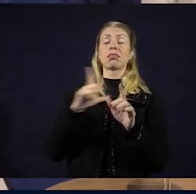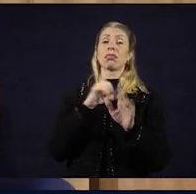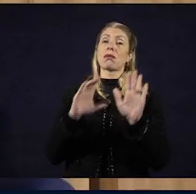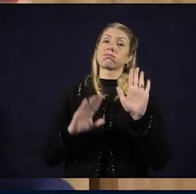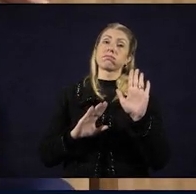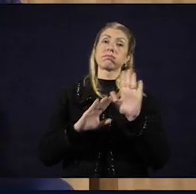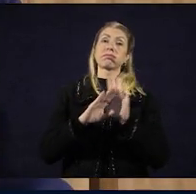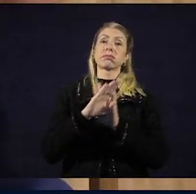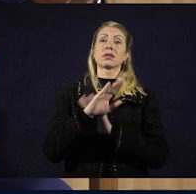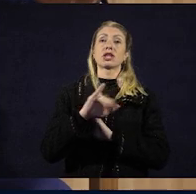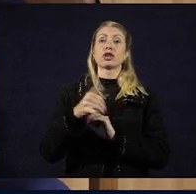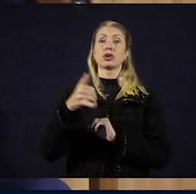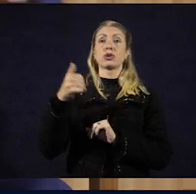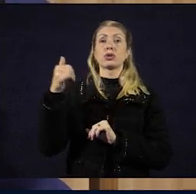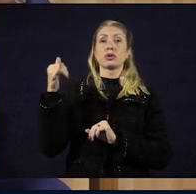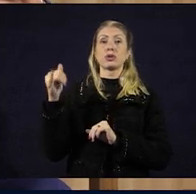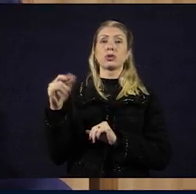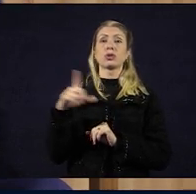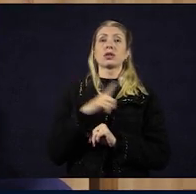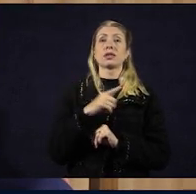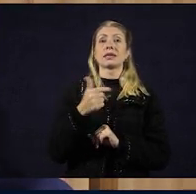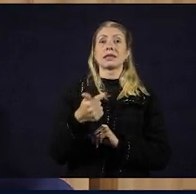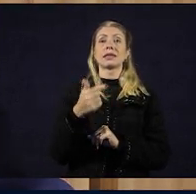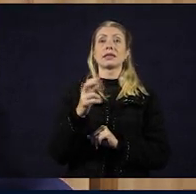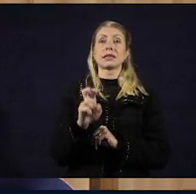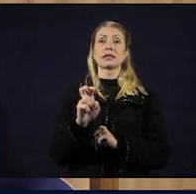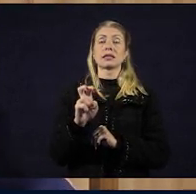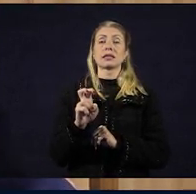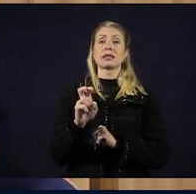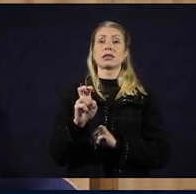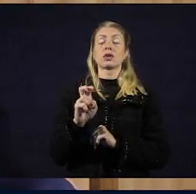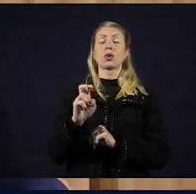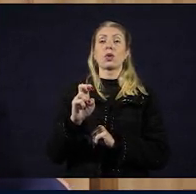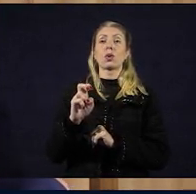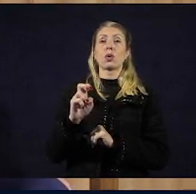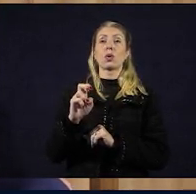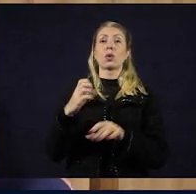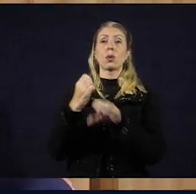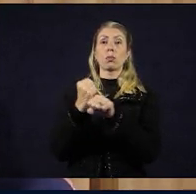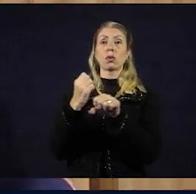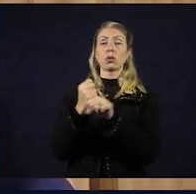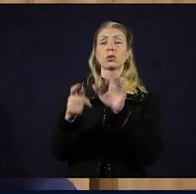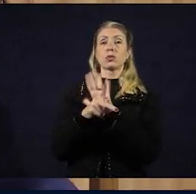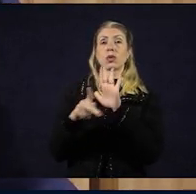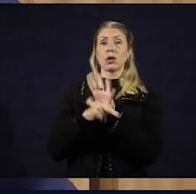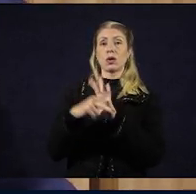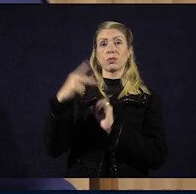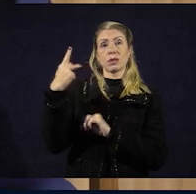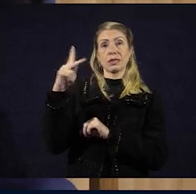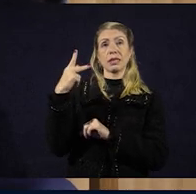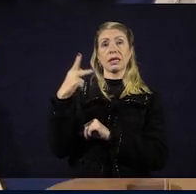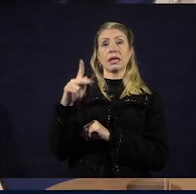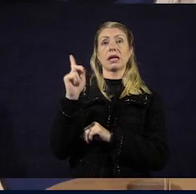a taxa de juros não pense de 75 vezes por reunião do Copão deles que é um é um alto size né